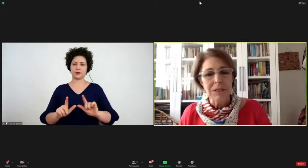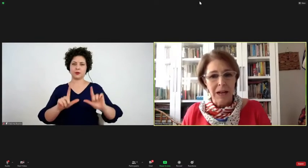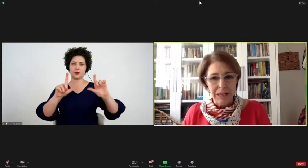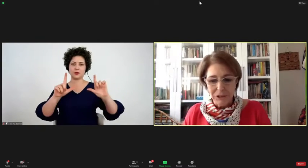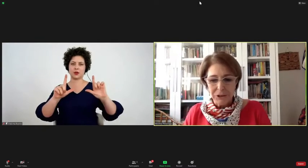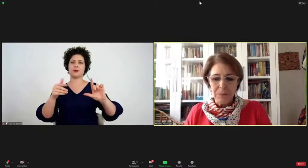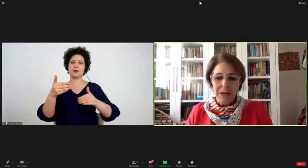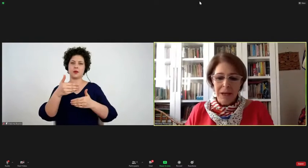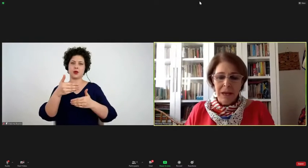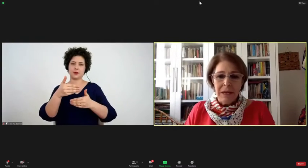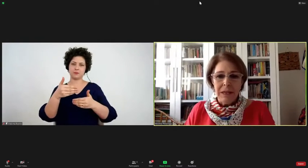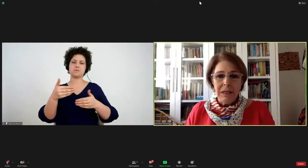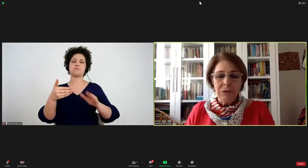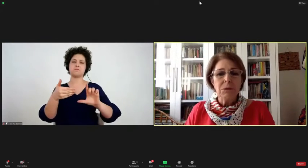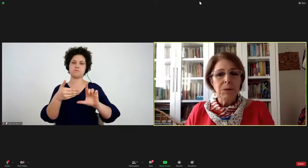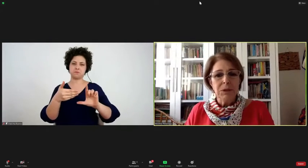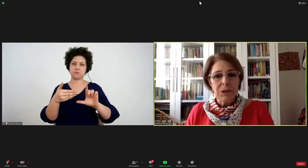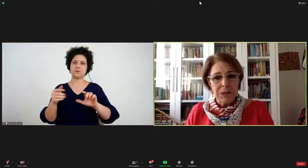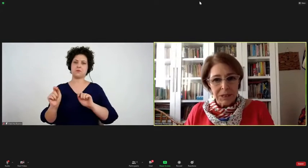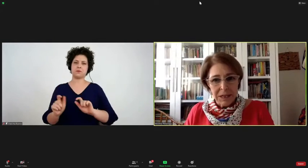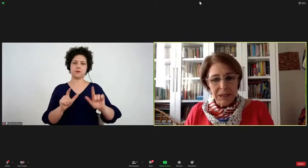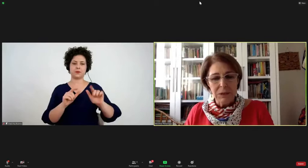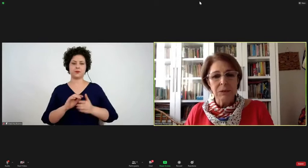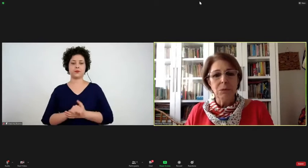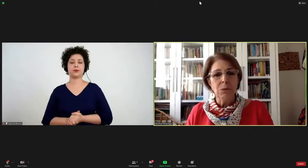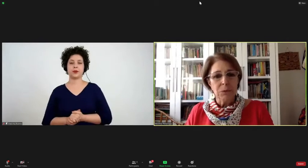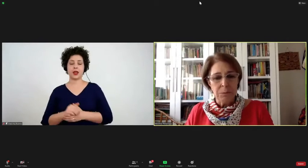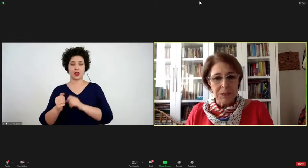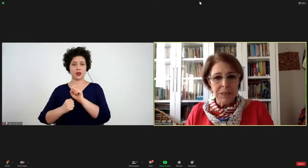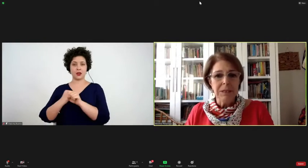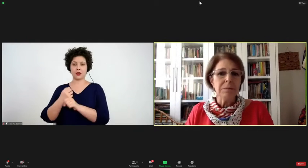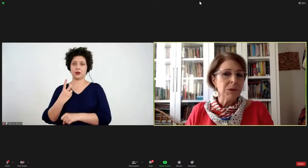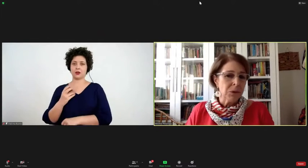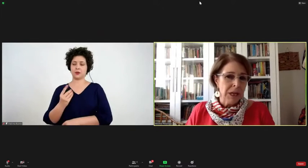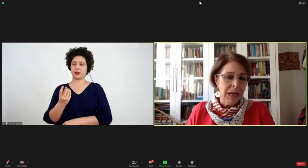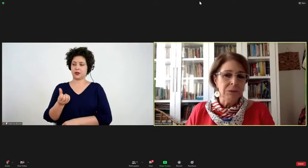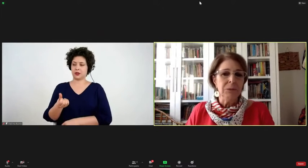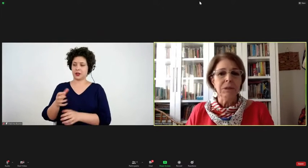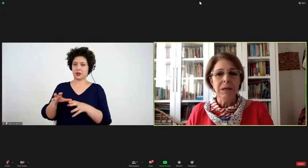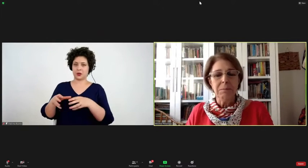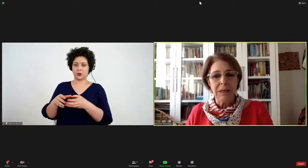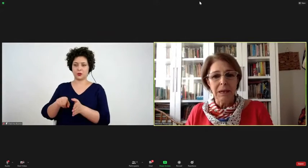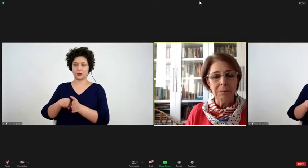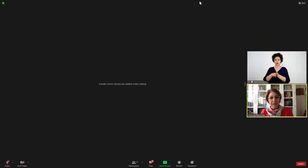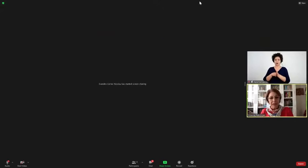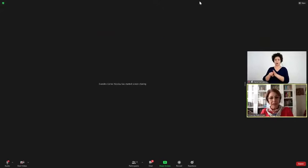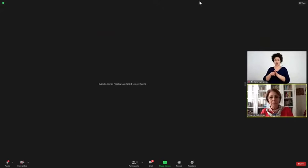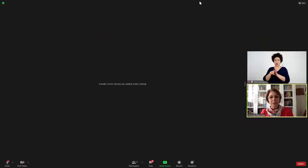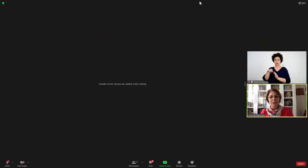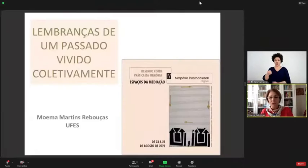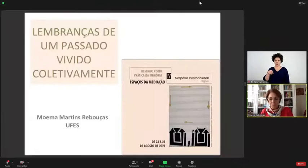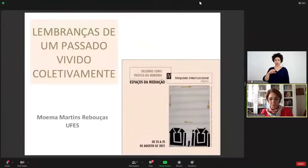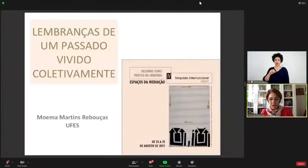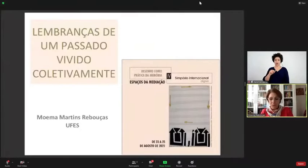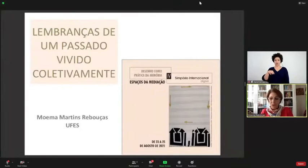o slide. Em 2016, o grupo de pesquisa mencionado, né, pela